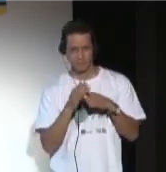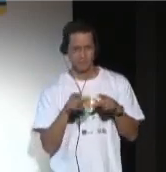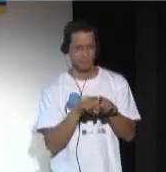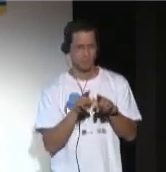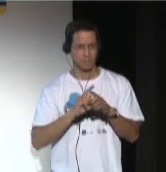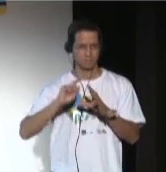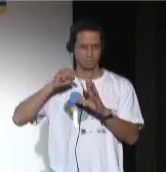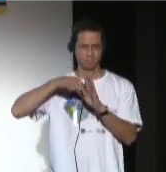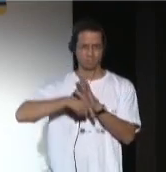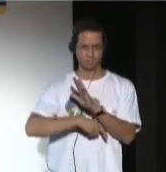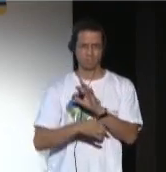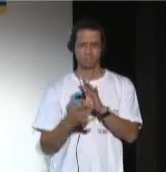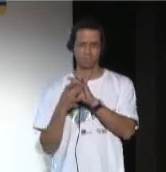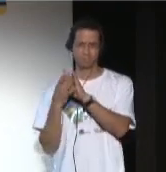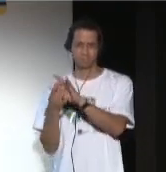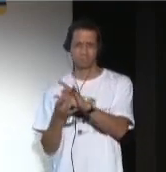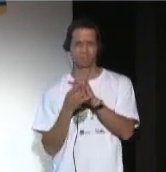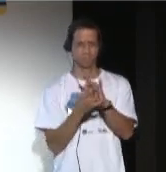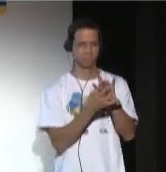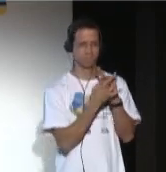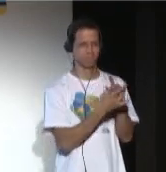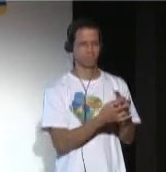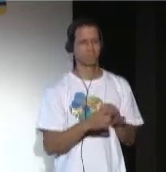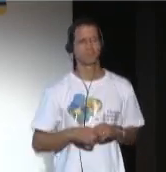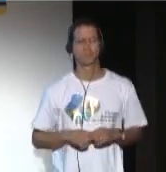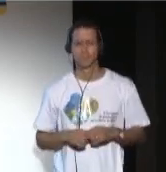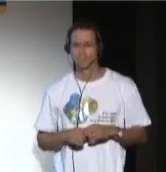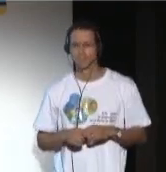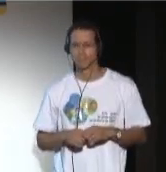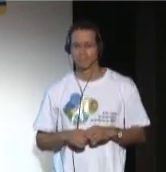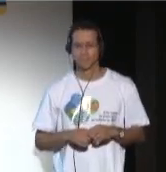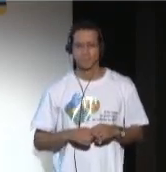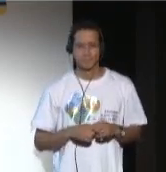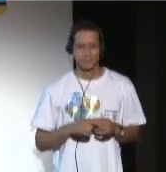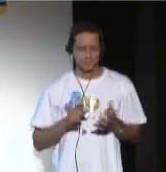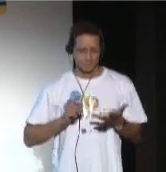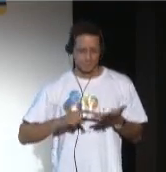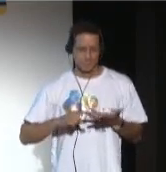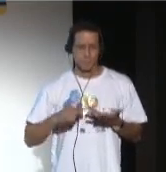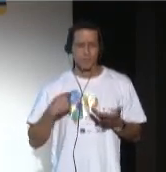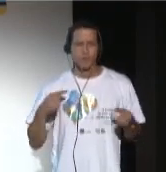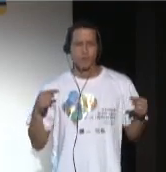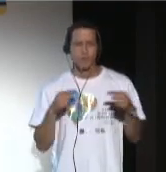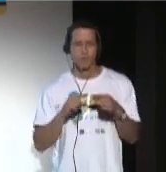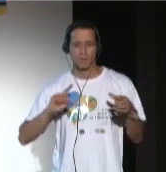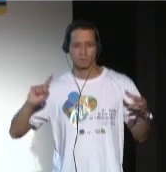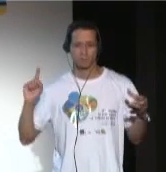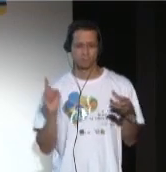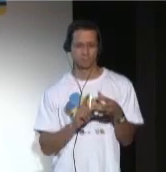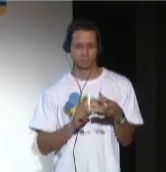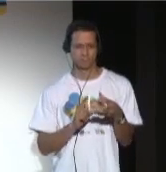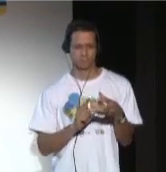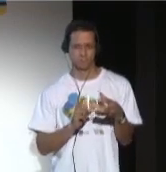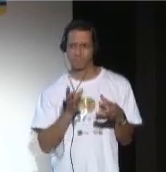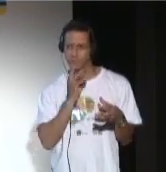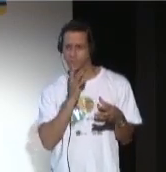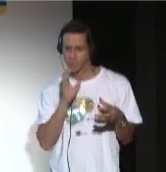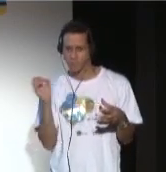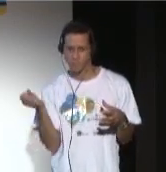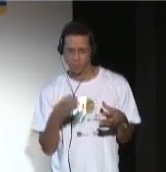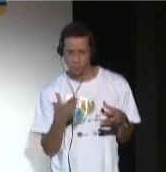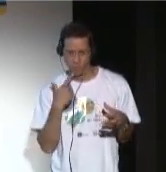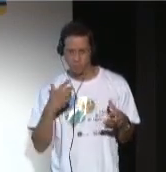aprofundar as relações. As primeiras têm a ver com engajamento. Quando a gente conhece alguém novo, a gente tem que